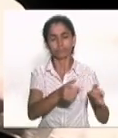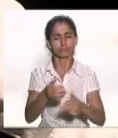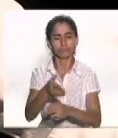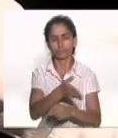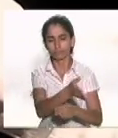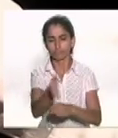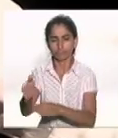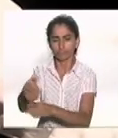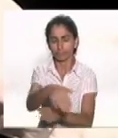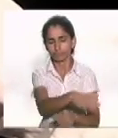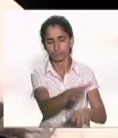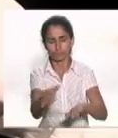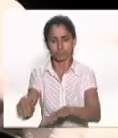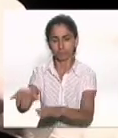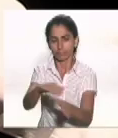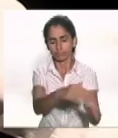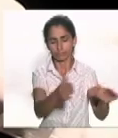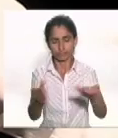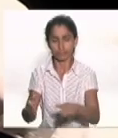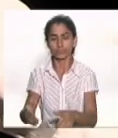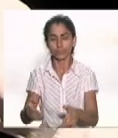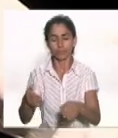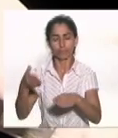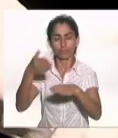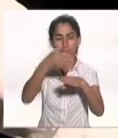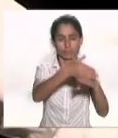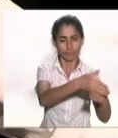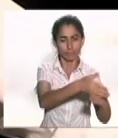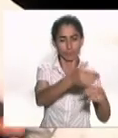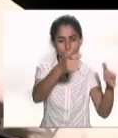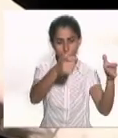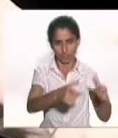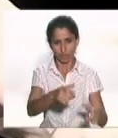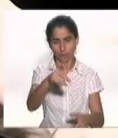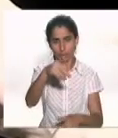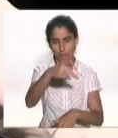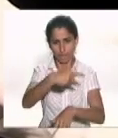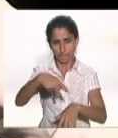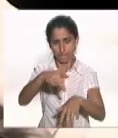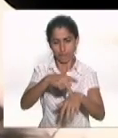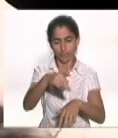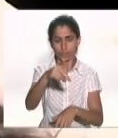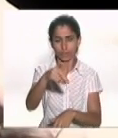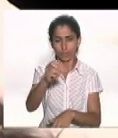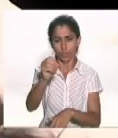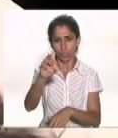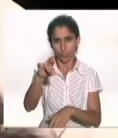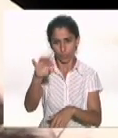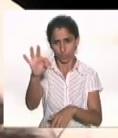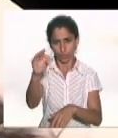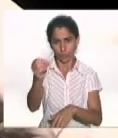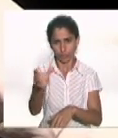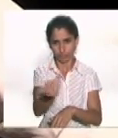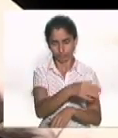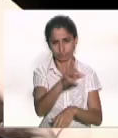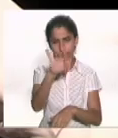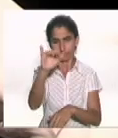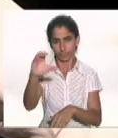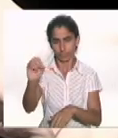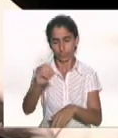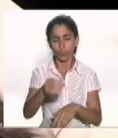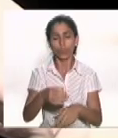pelas Caraíbas, não sei o quê, babá. Paramos em Porto Rico, era uma passagem nossa. Aí